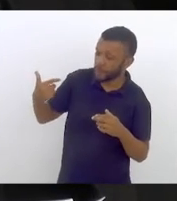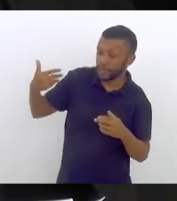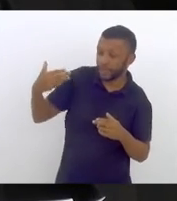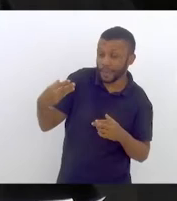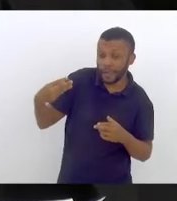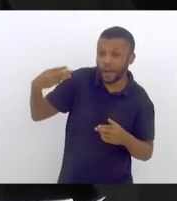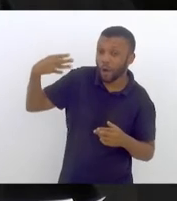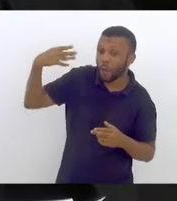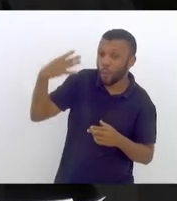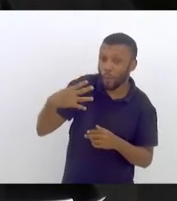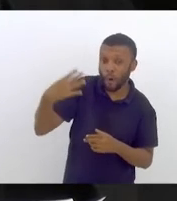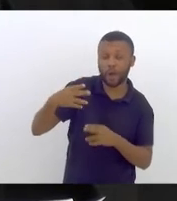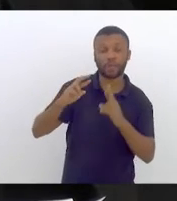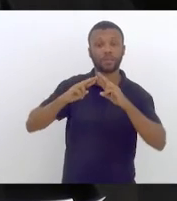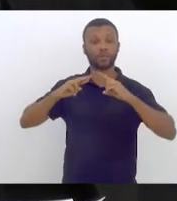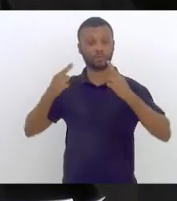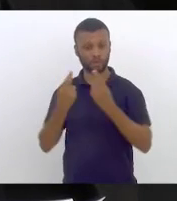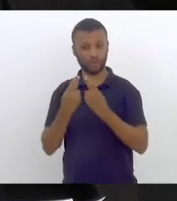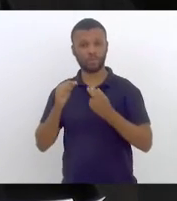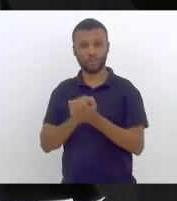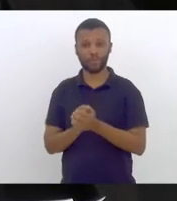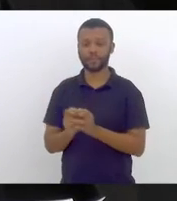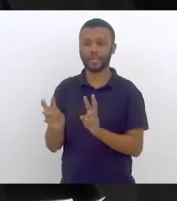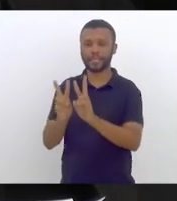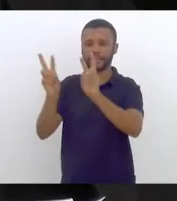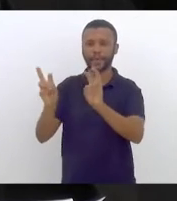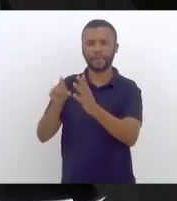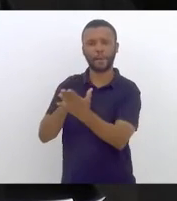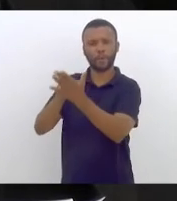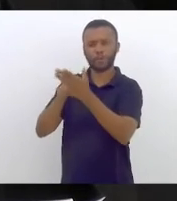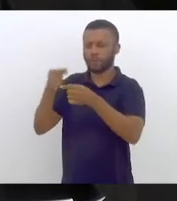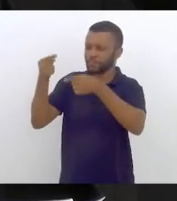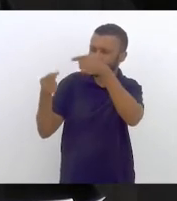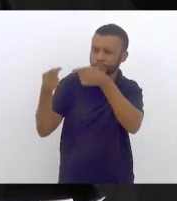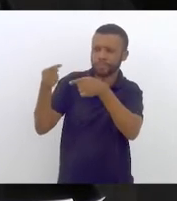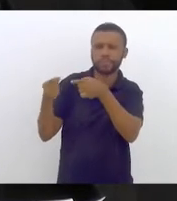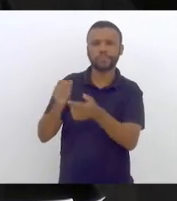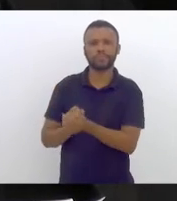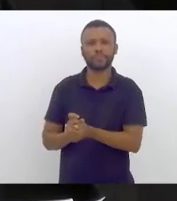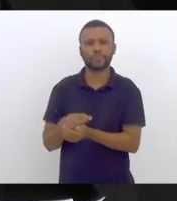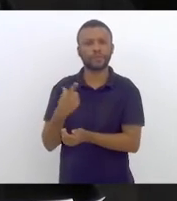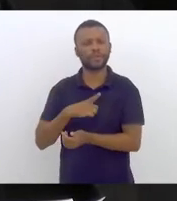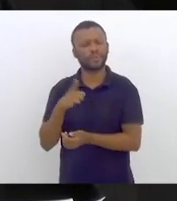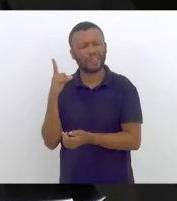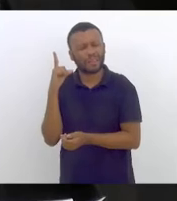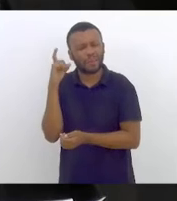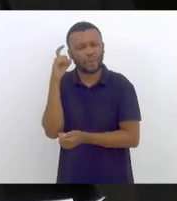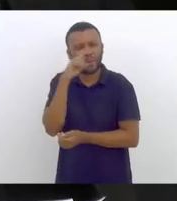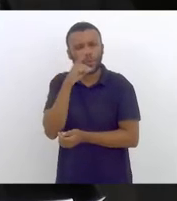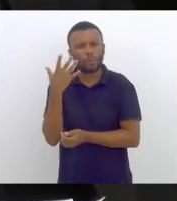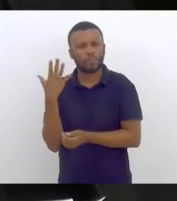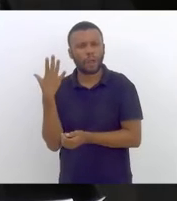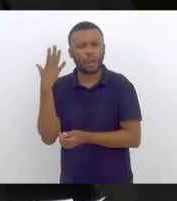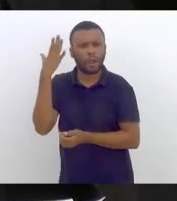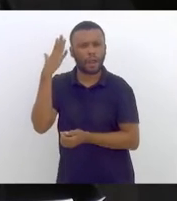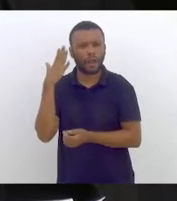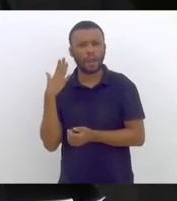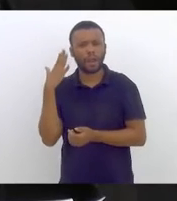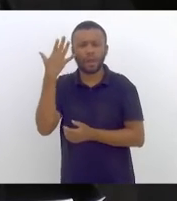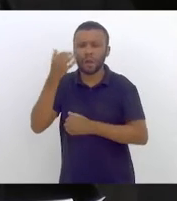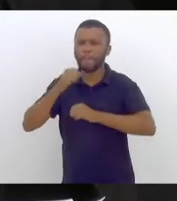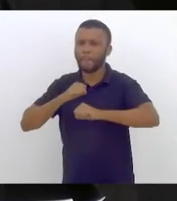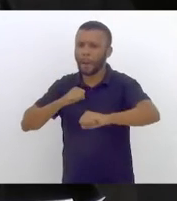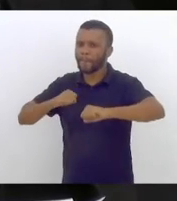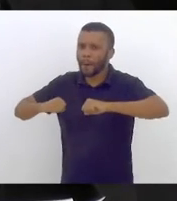educação, Marta, Flávio, esse tema apareceu. A dificuldade que nós estamos enfrentando, estamos lutando contra essa dificuldade e